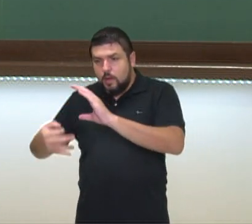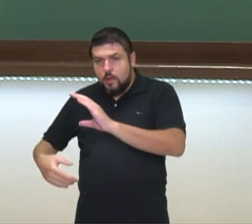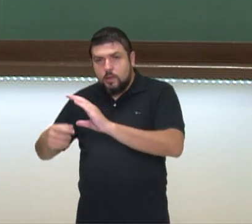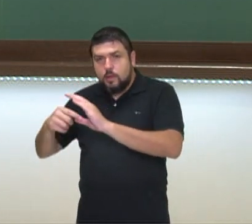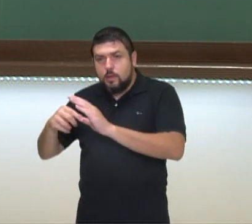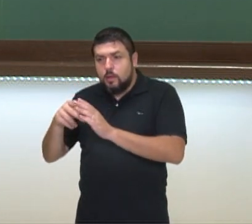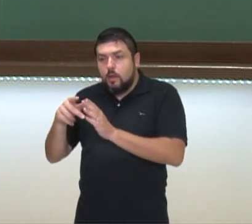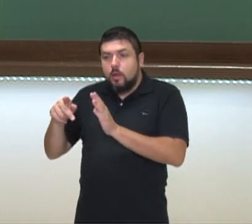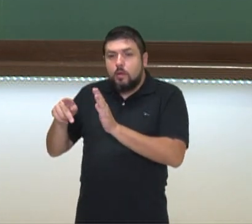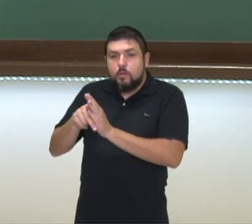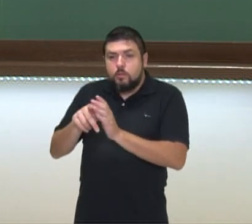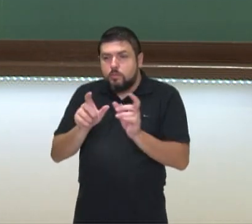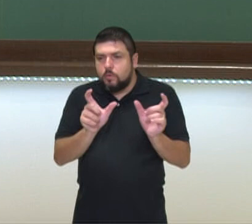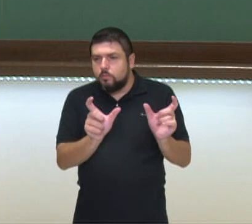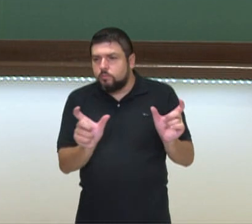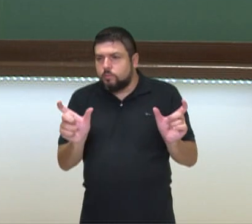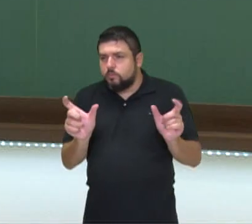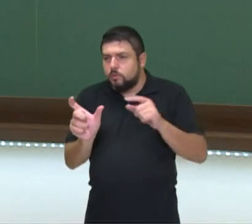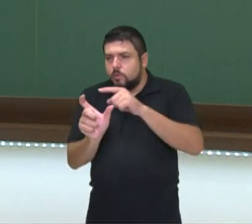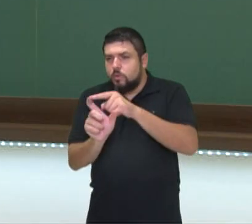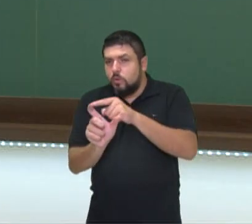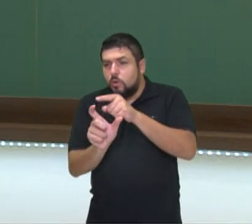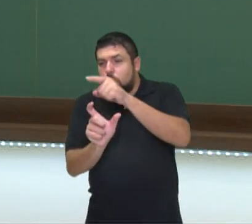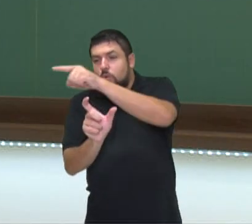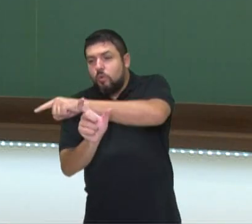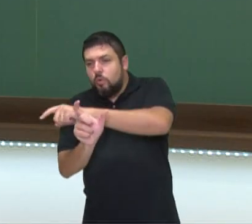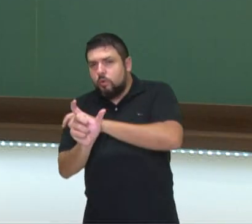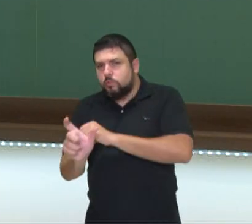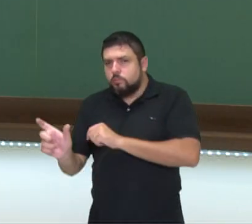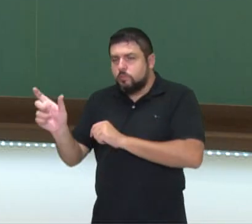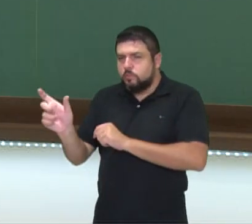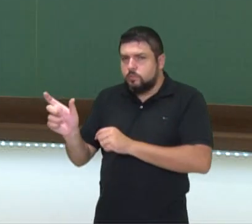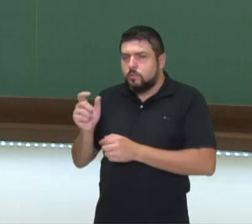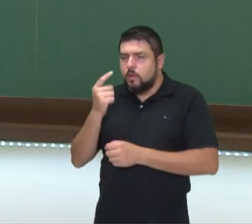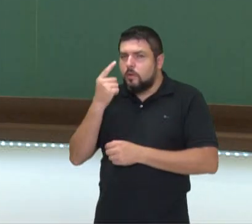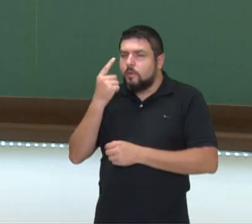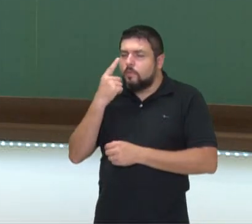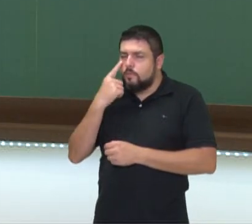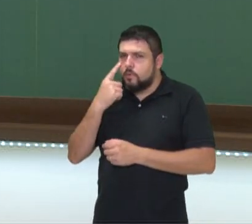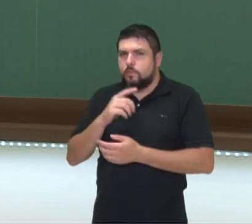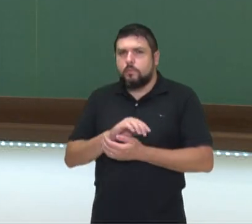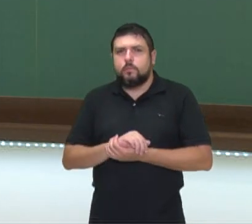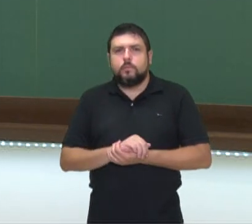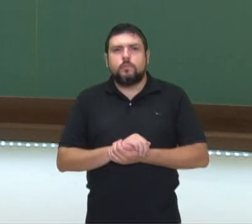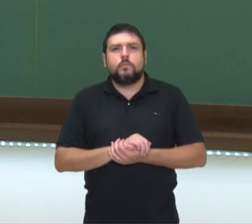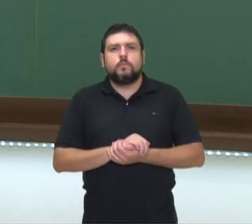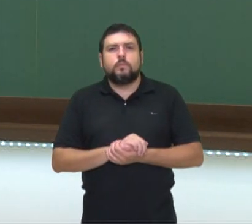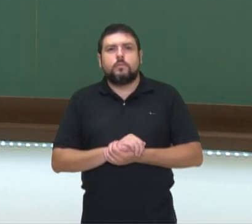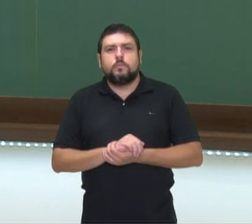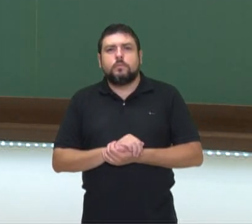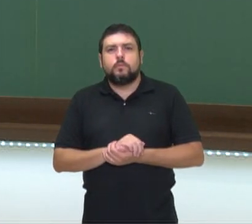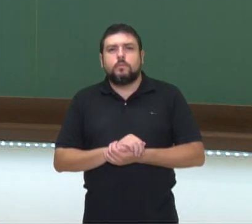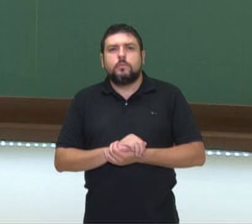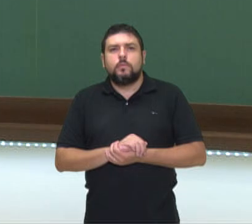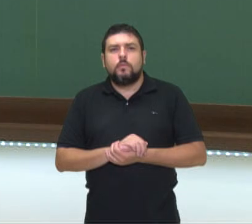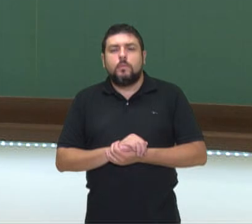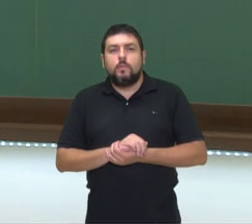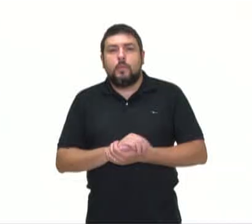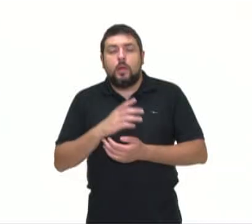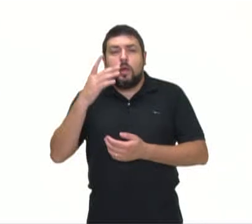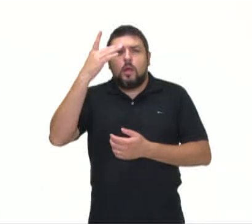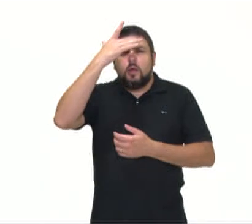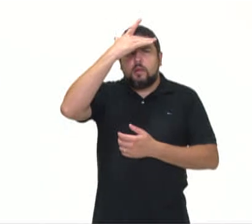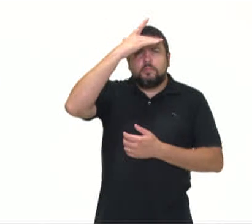do complemento do verbo. Nós temos também a mesma ideia, retirada da nossa reflexão, as